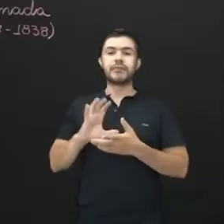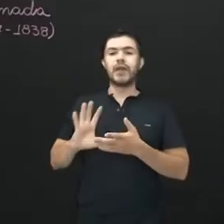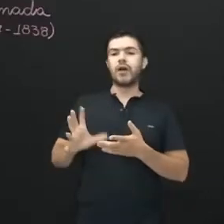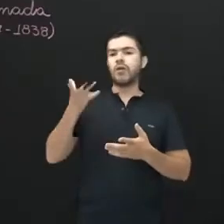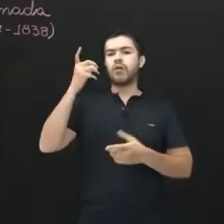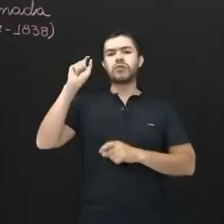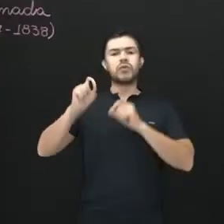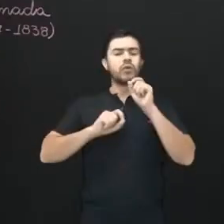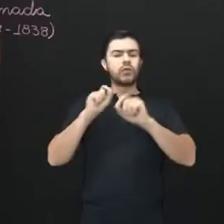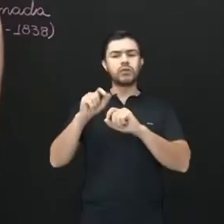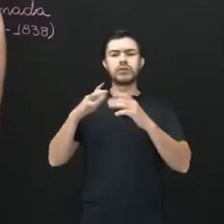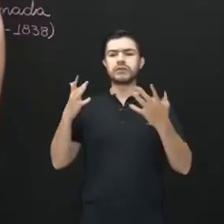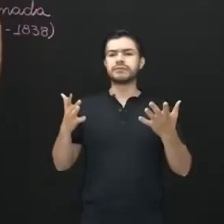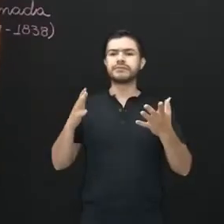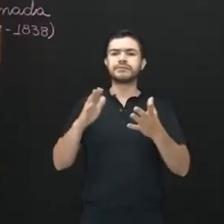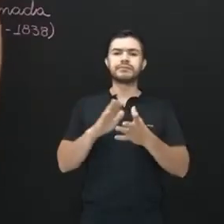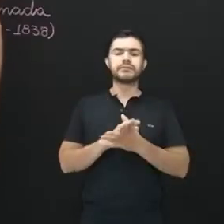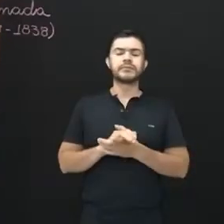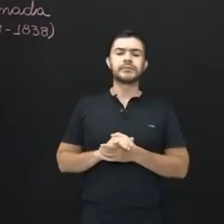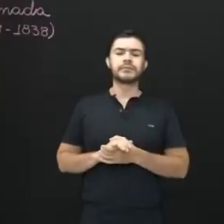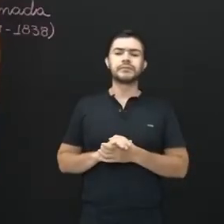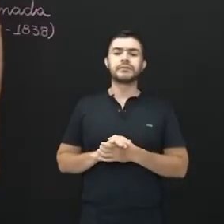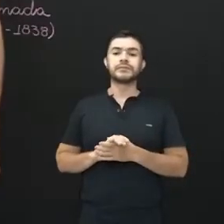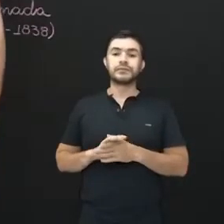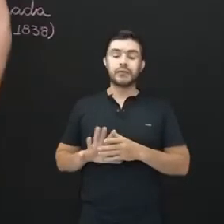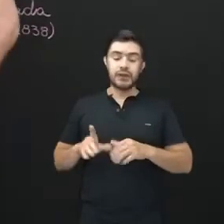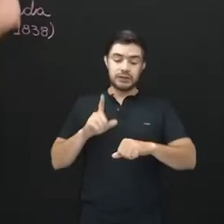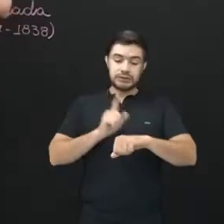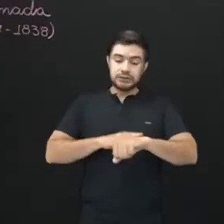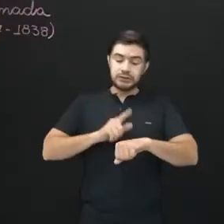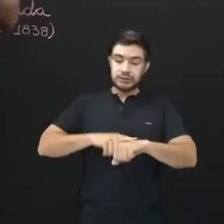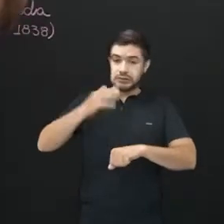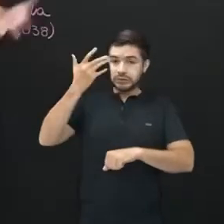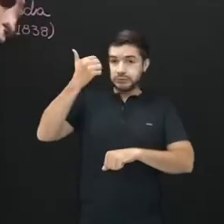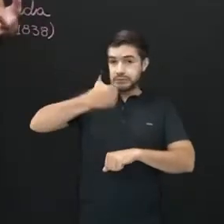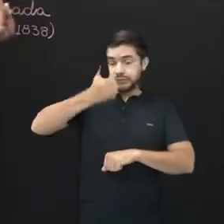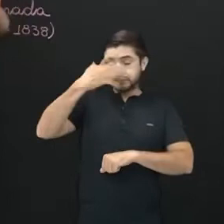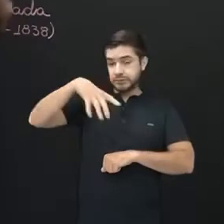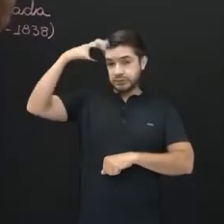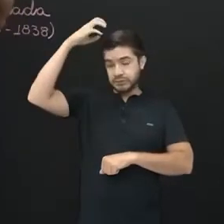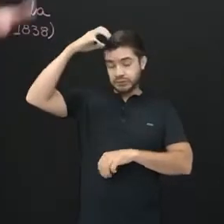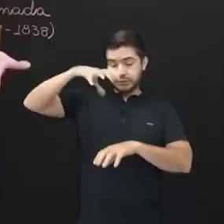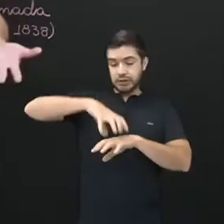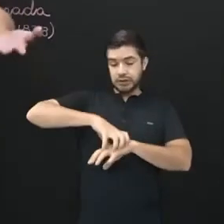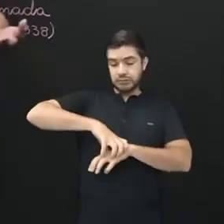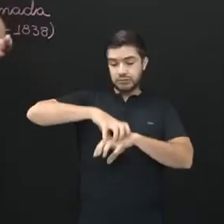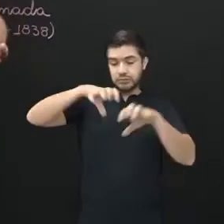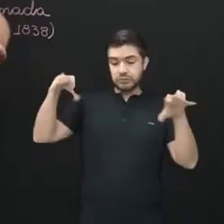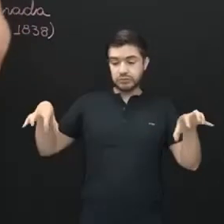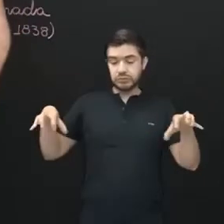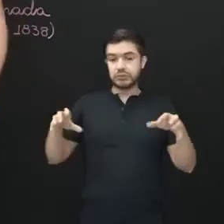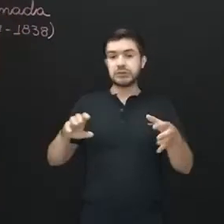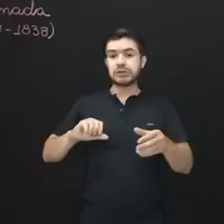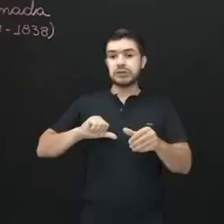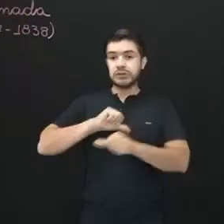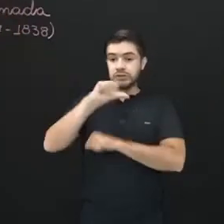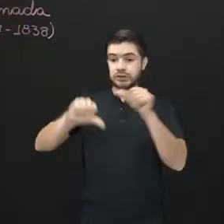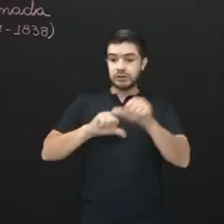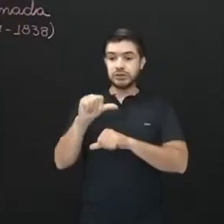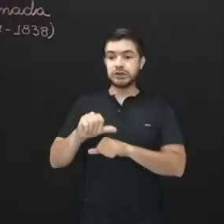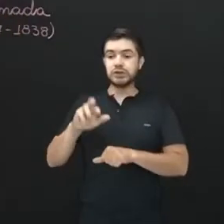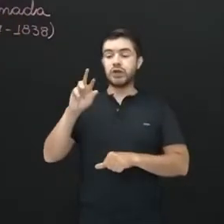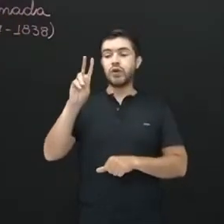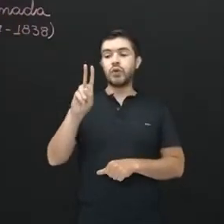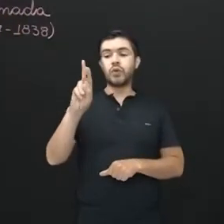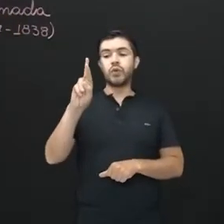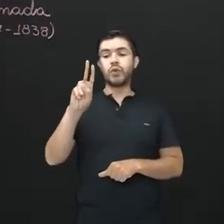cisplatina. Essa província cisplatina, durante o primeiro reinado, se separou do Brasil e se tornou o Uruguai. Isso foi uma